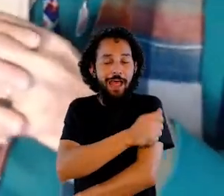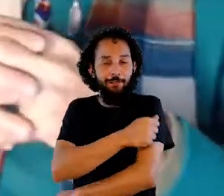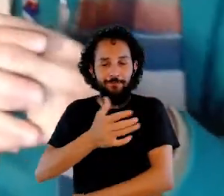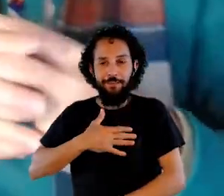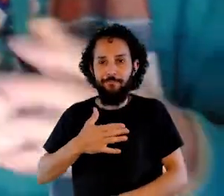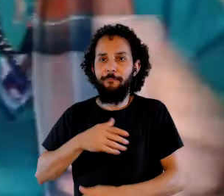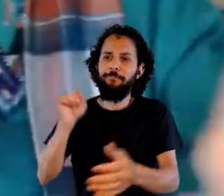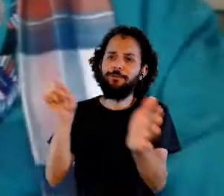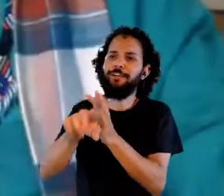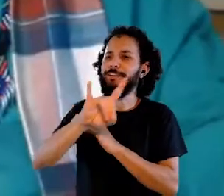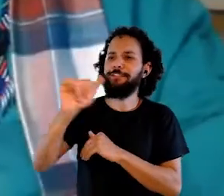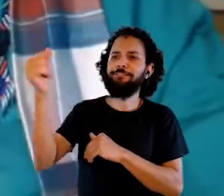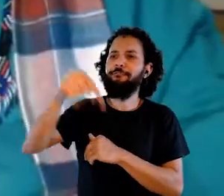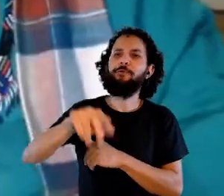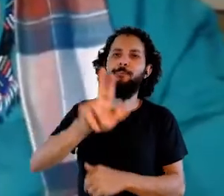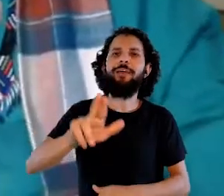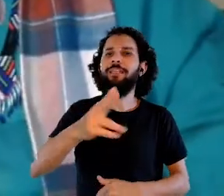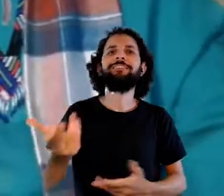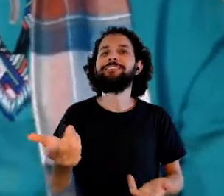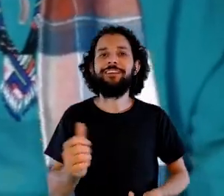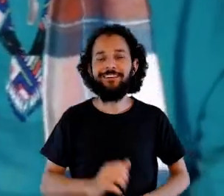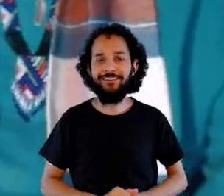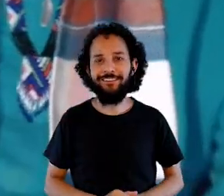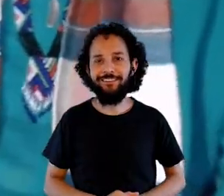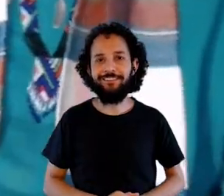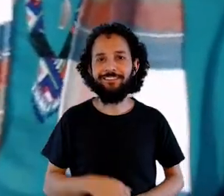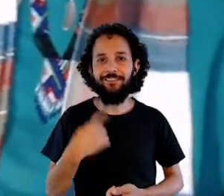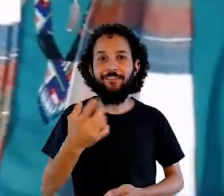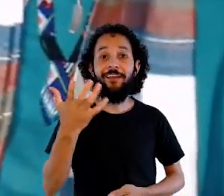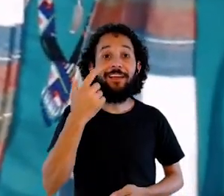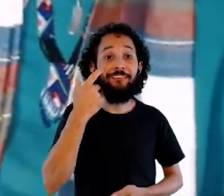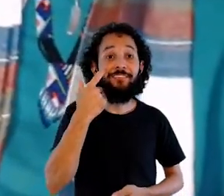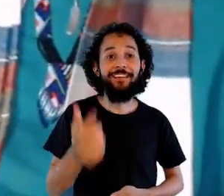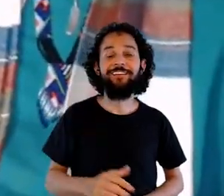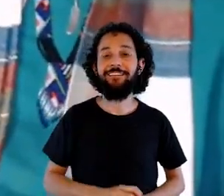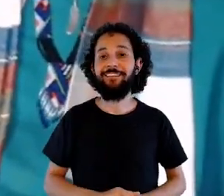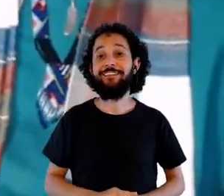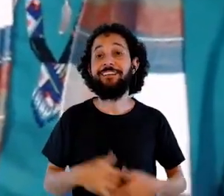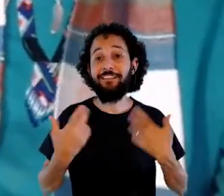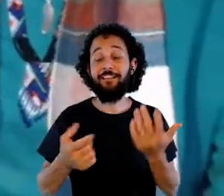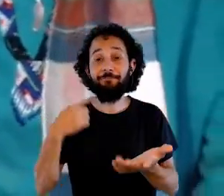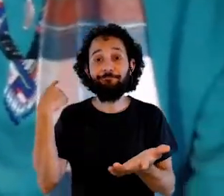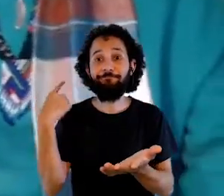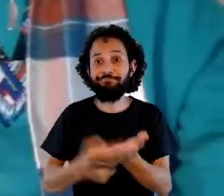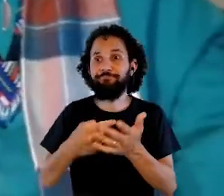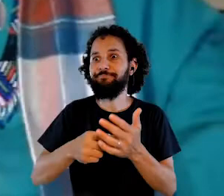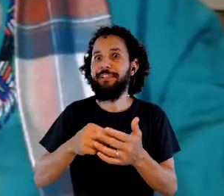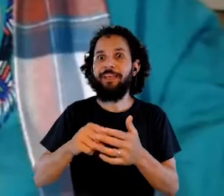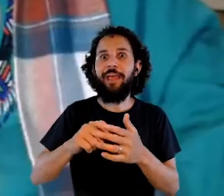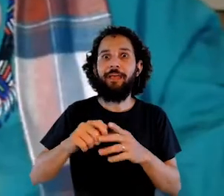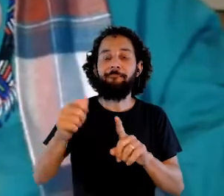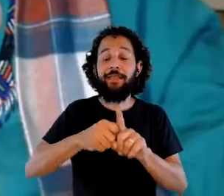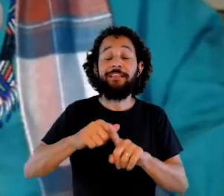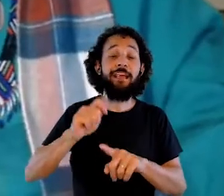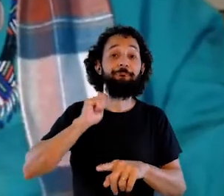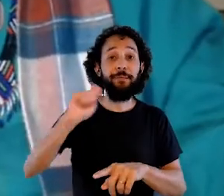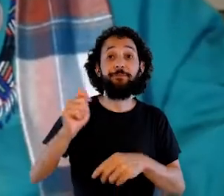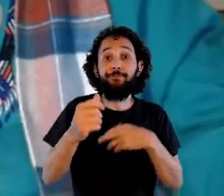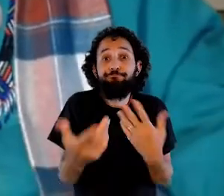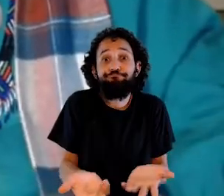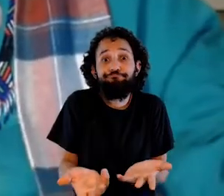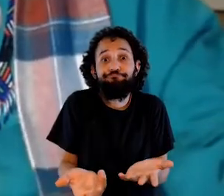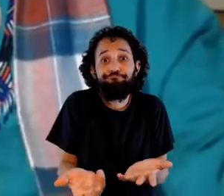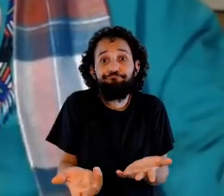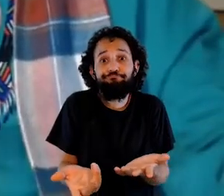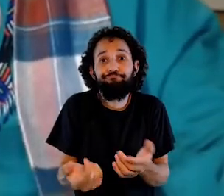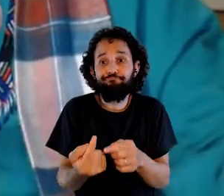aqui. A gente quer... Era para eu estar em abril. É verdade. Quando a gente tiver... Então, a resposta é que